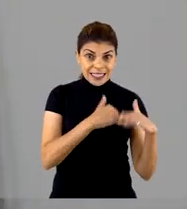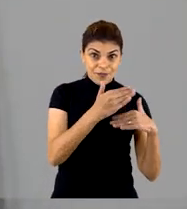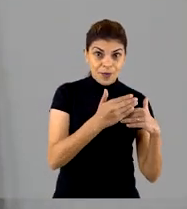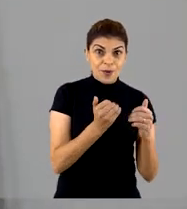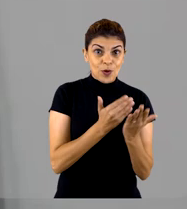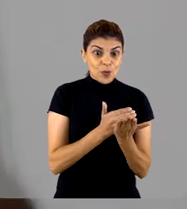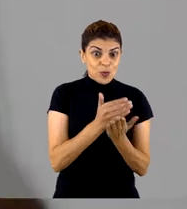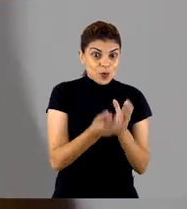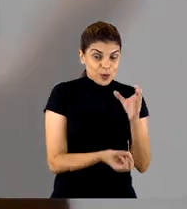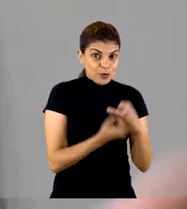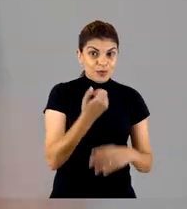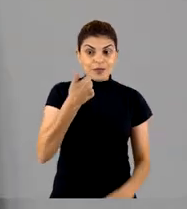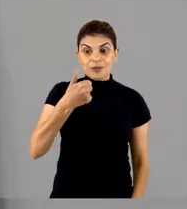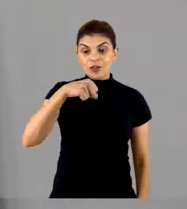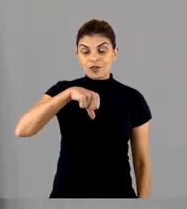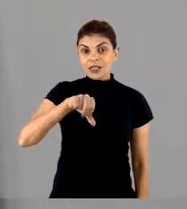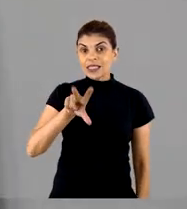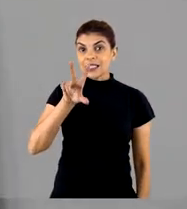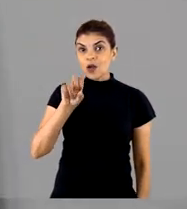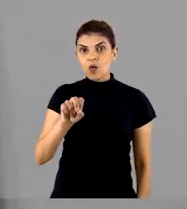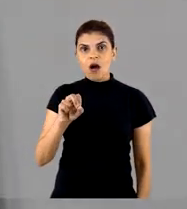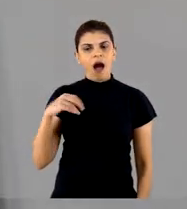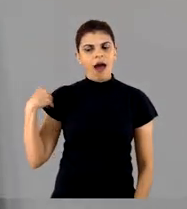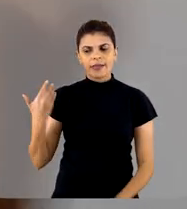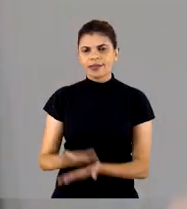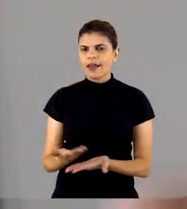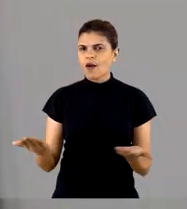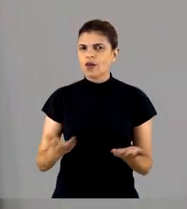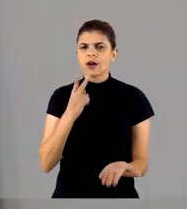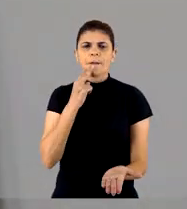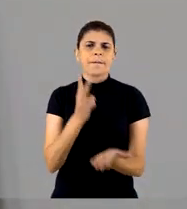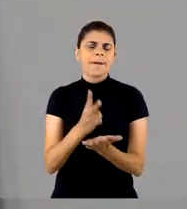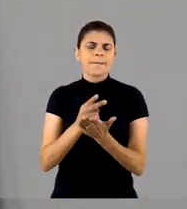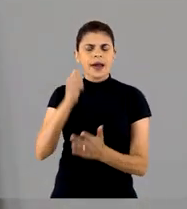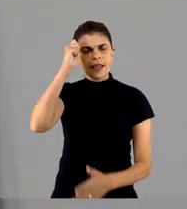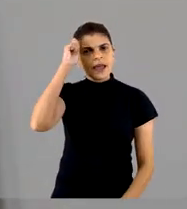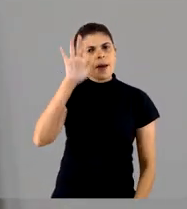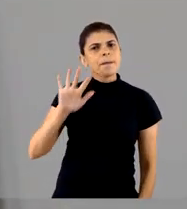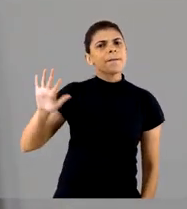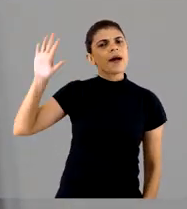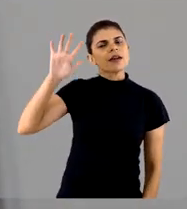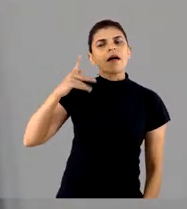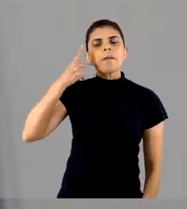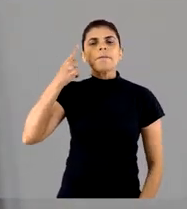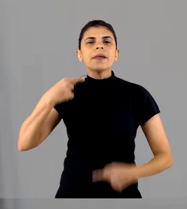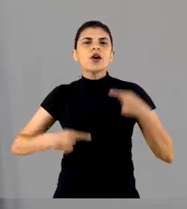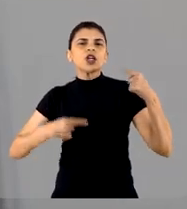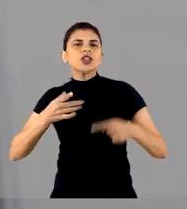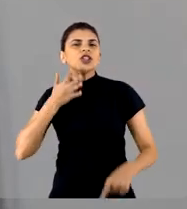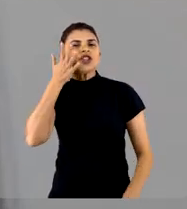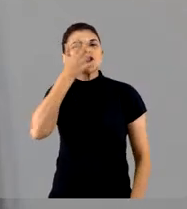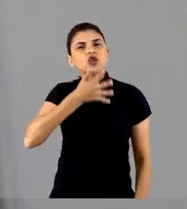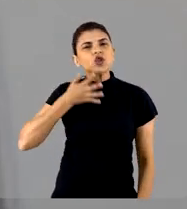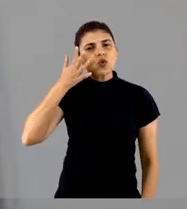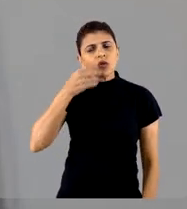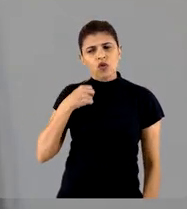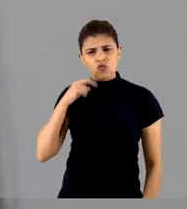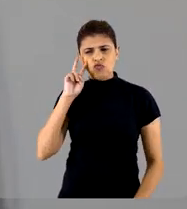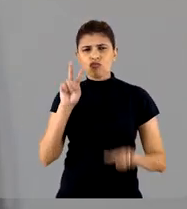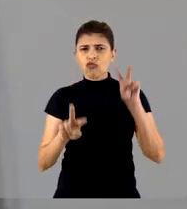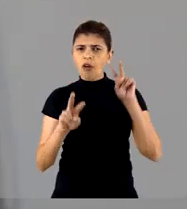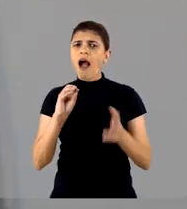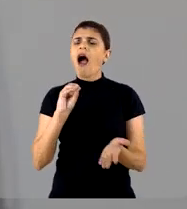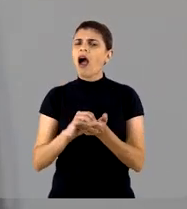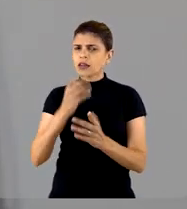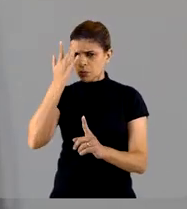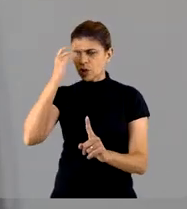desenvolvimento, ela surge nos anos 50 e ela permanece muito forte no imaginário, no nosso debate político, e que eu vejo